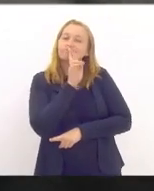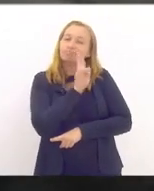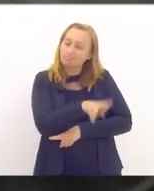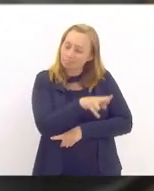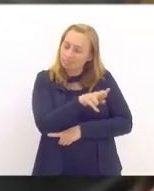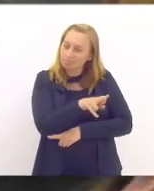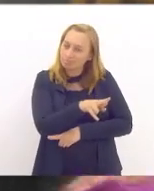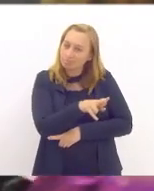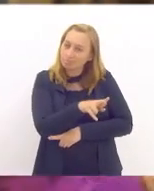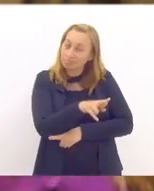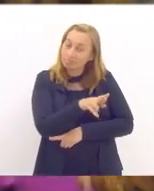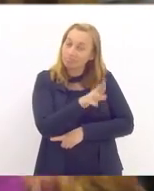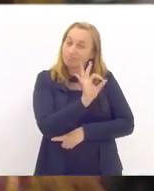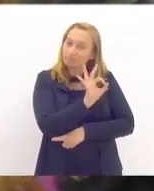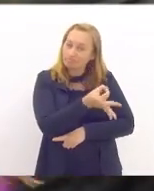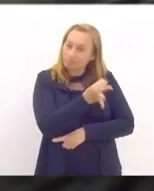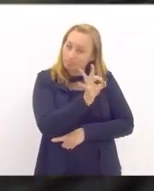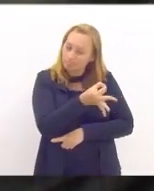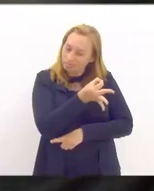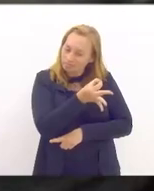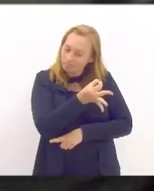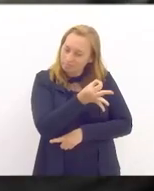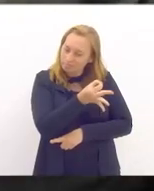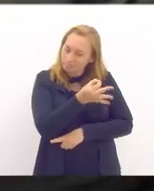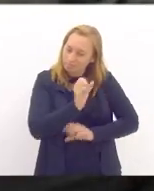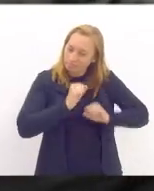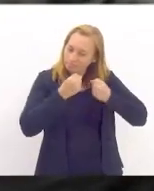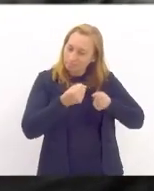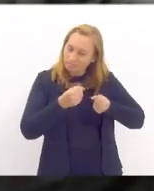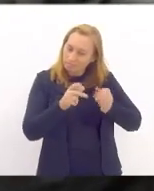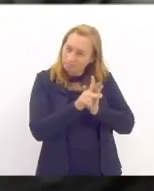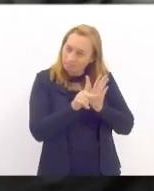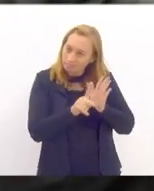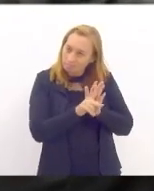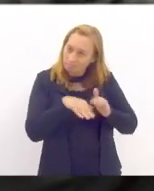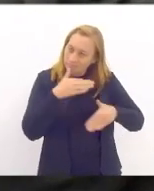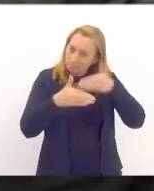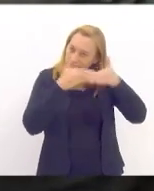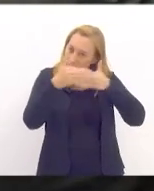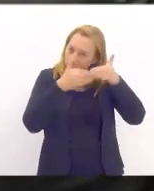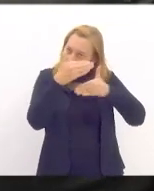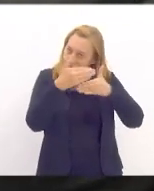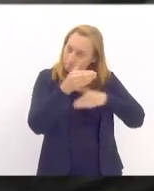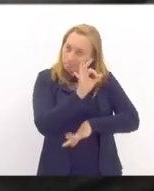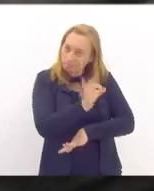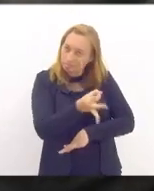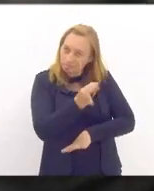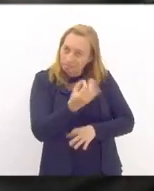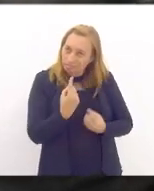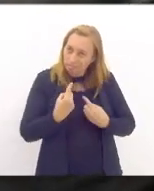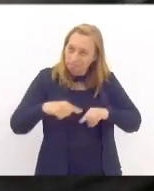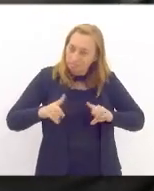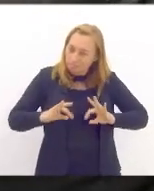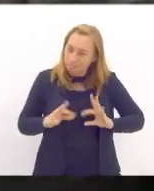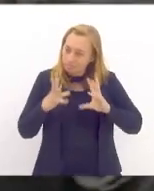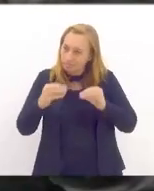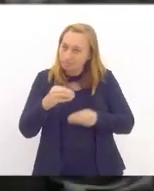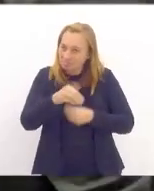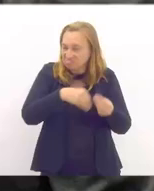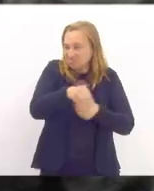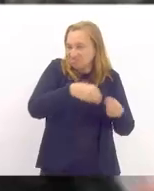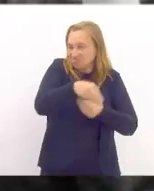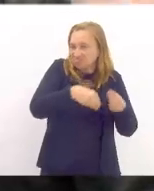falarei de forma oportuna defendendo o projeto em prol do desenvolvimento e obviamente atacando toda a balbúrdia